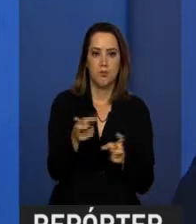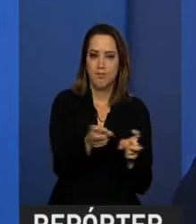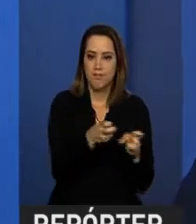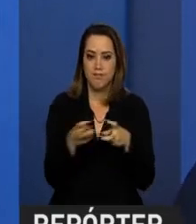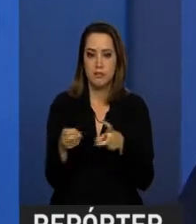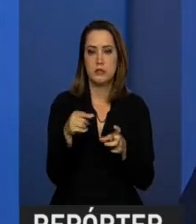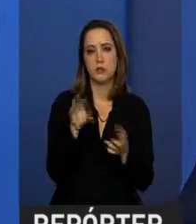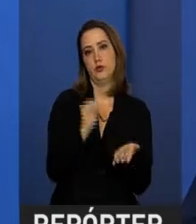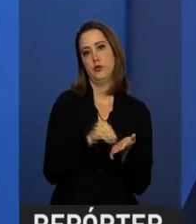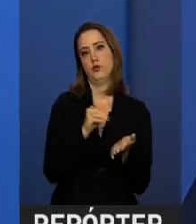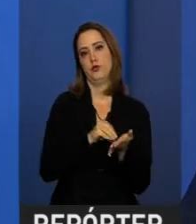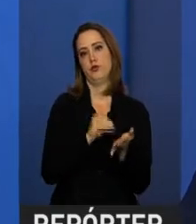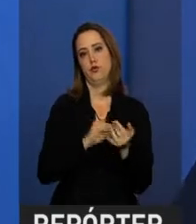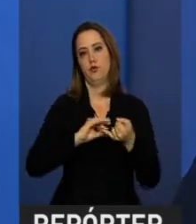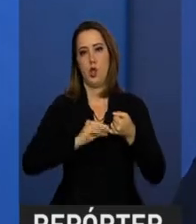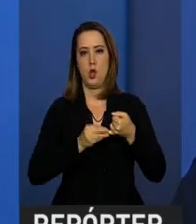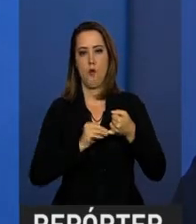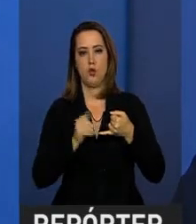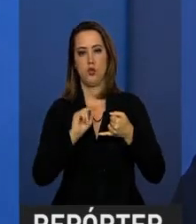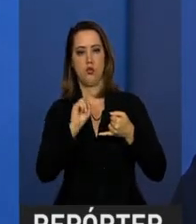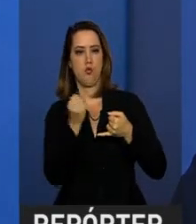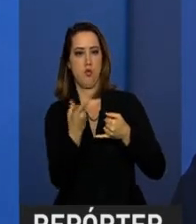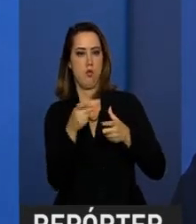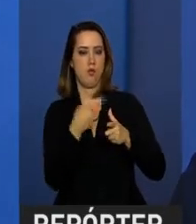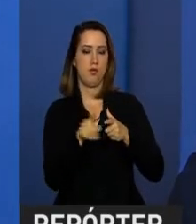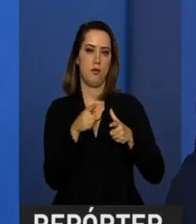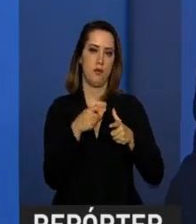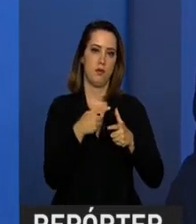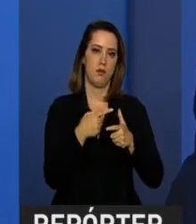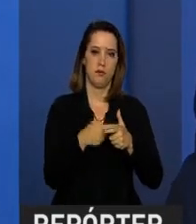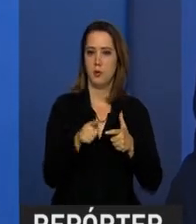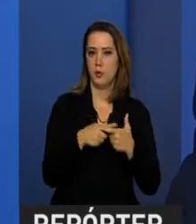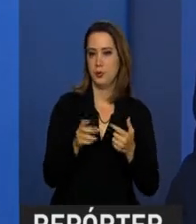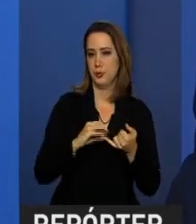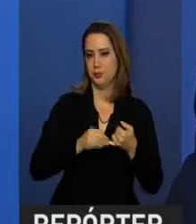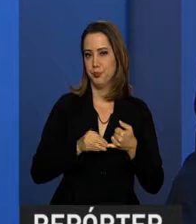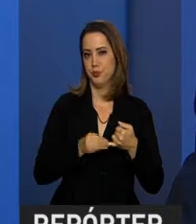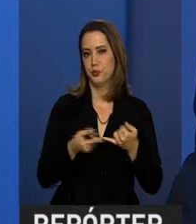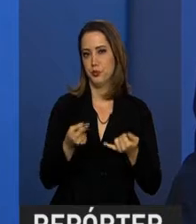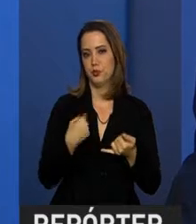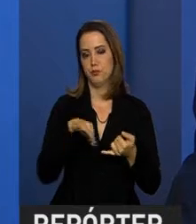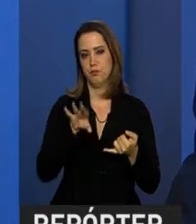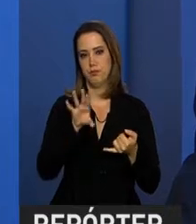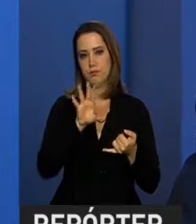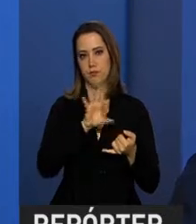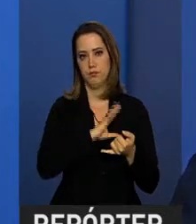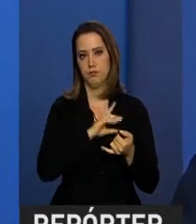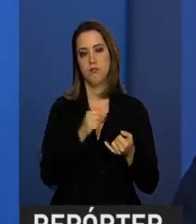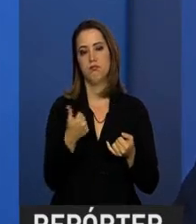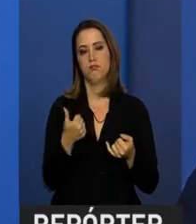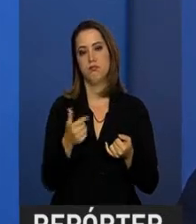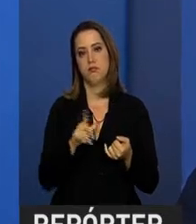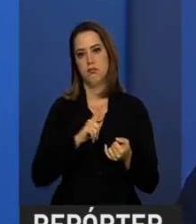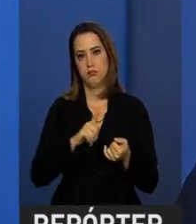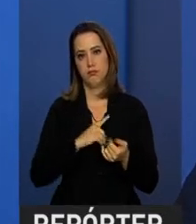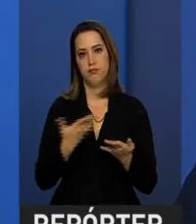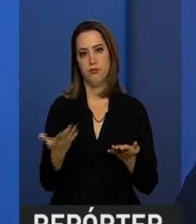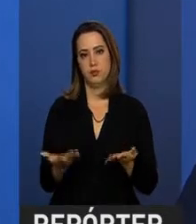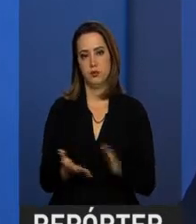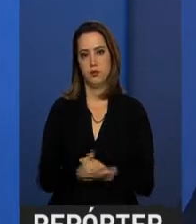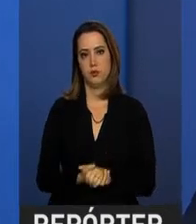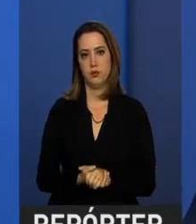vai faltar feijão o que tem uma dificuldade de de feijão nós nós acabamos é é